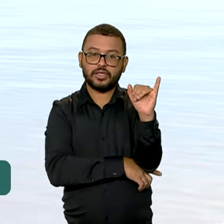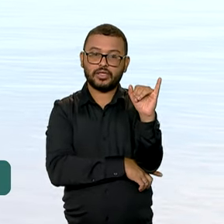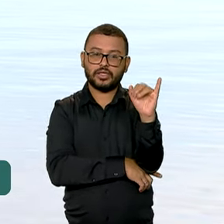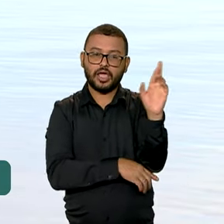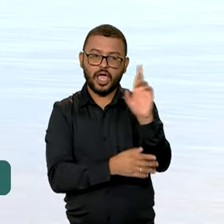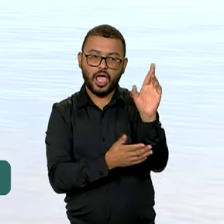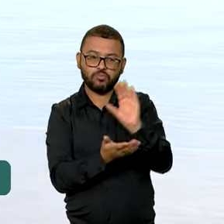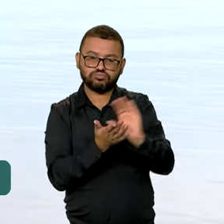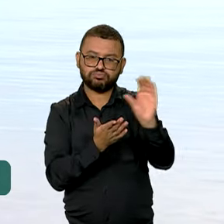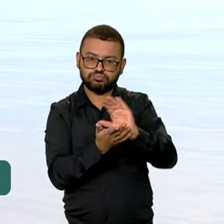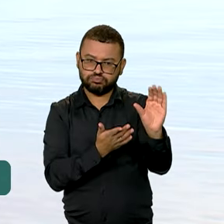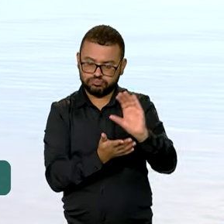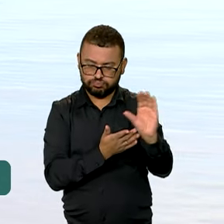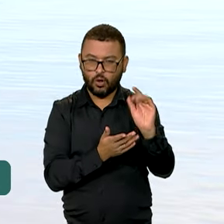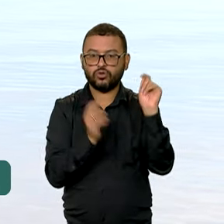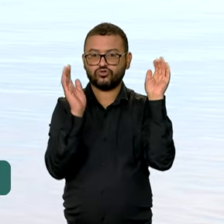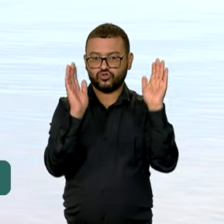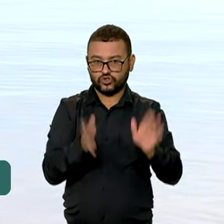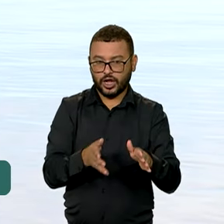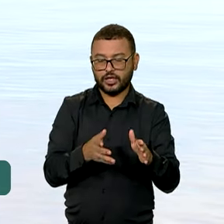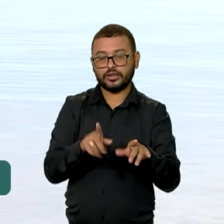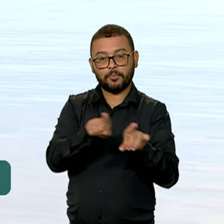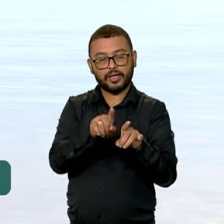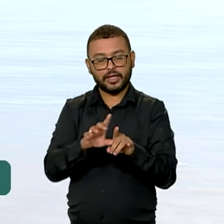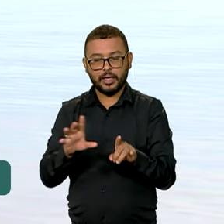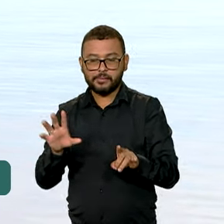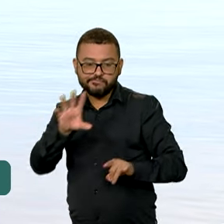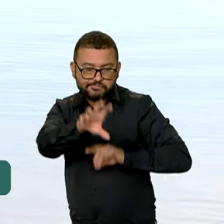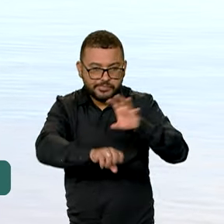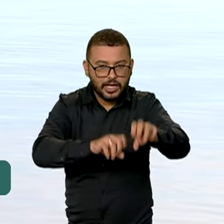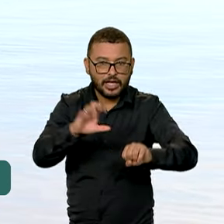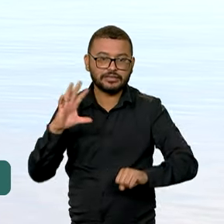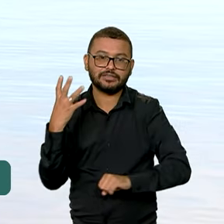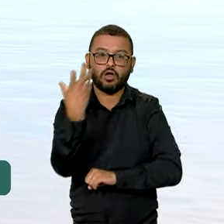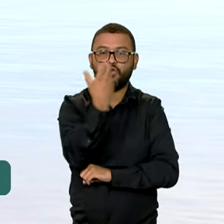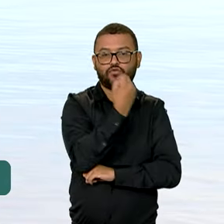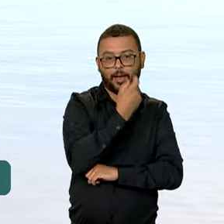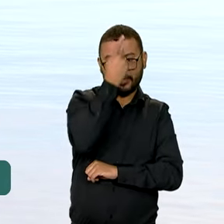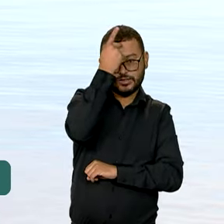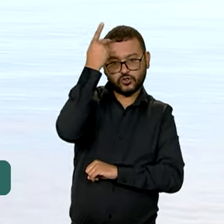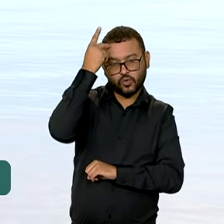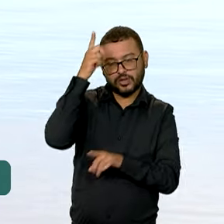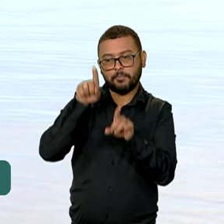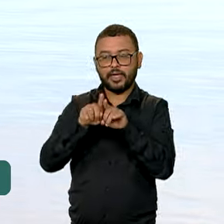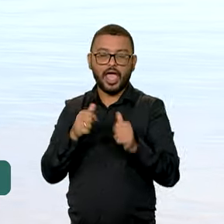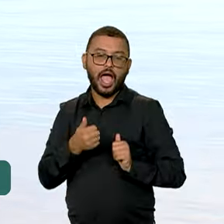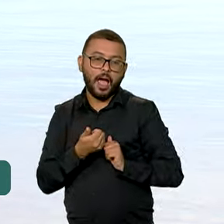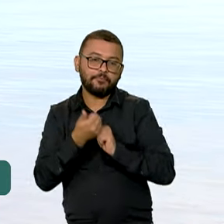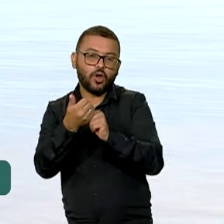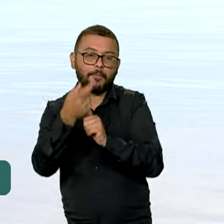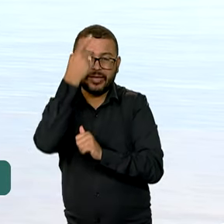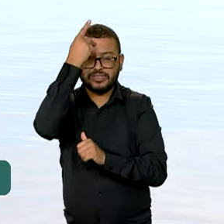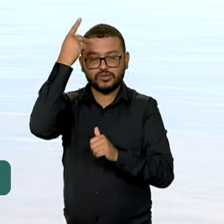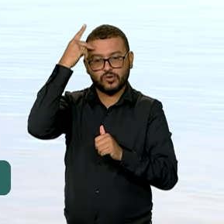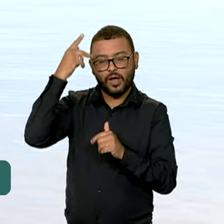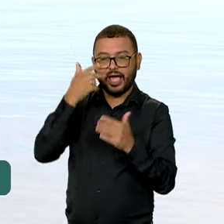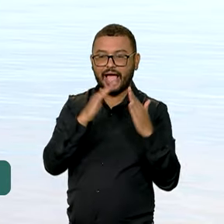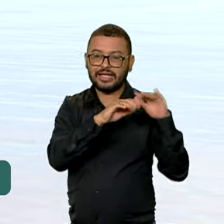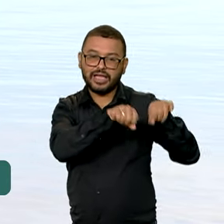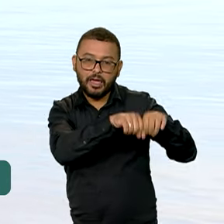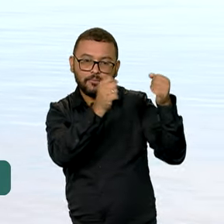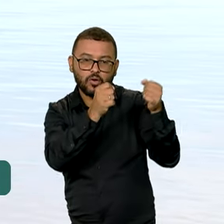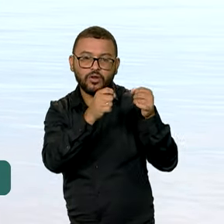de reais ao estado. Além do resgate, foram ações de apoio às famílias desamparadas, às empresas, apoio